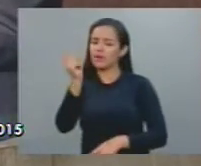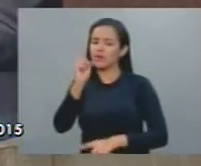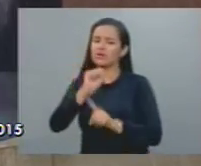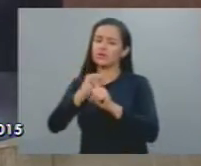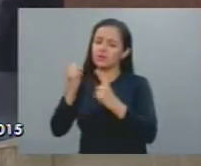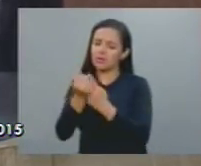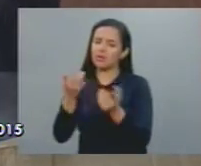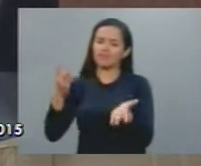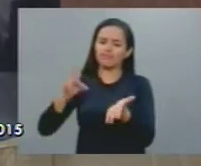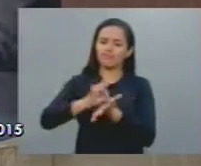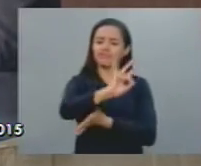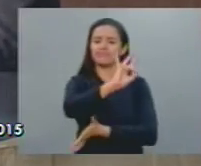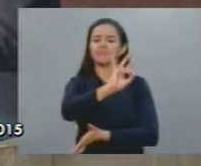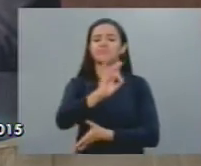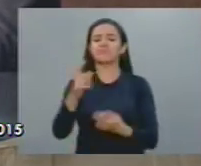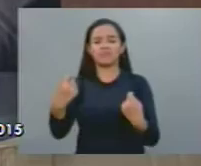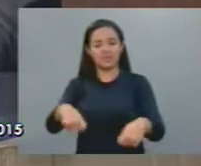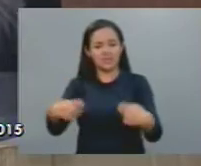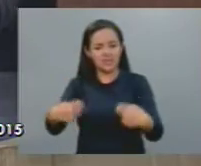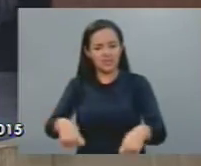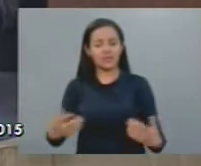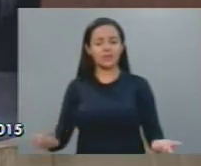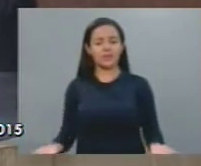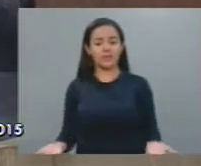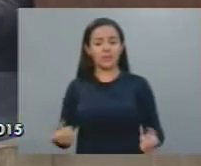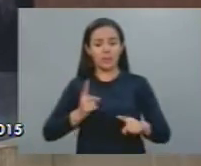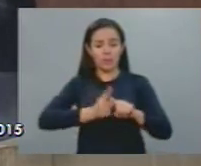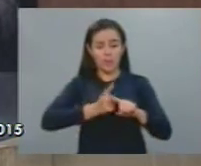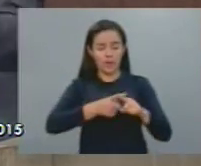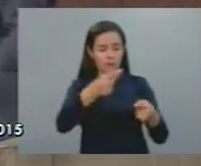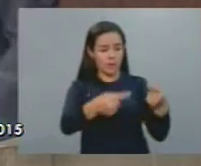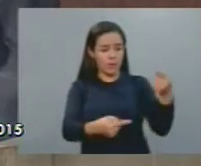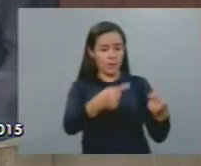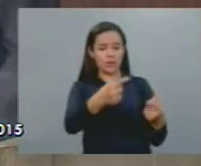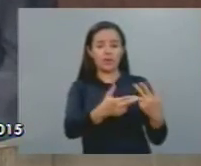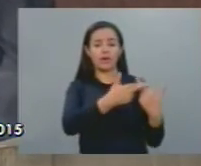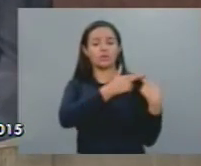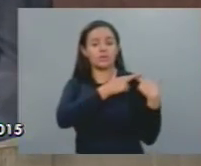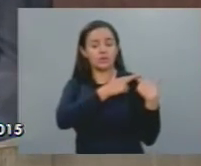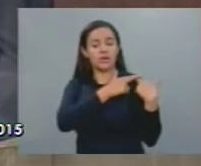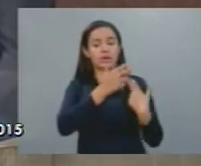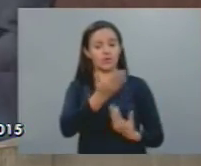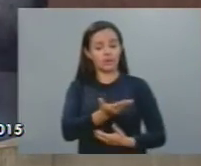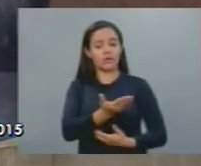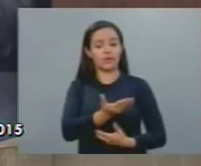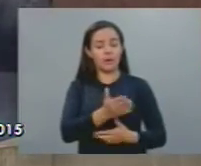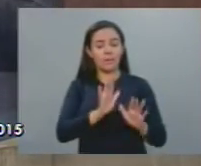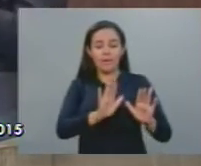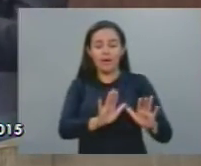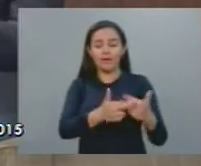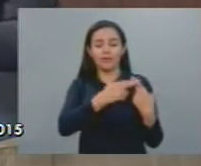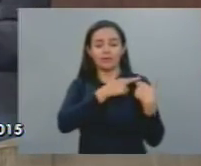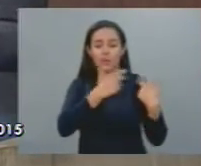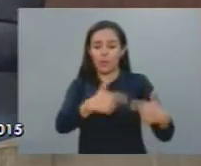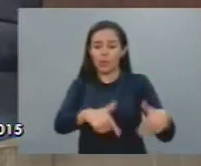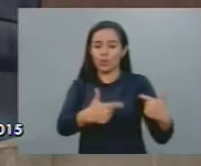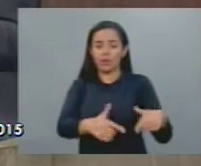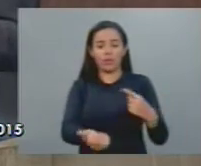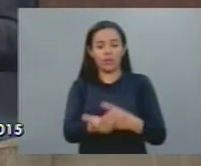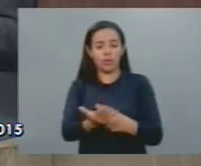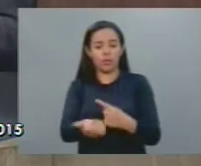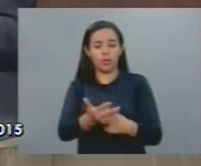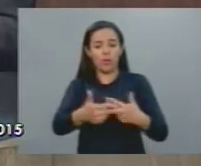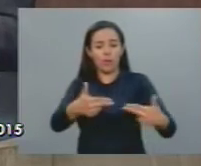fato merece confiança porque cumpridor das responsabilidades. E aqui eu me coloco,